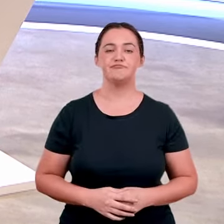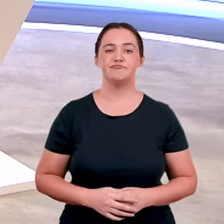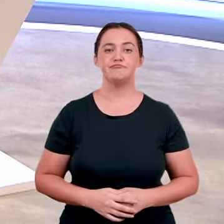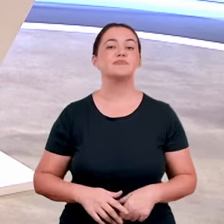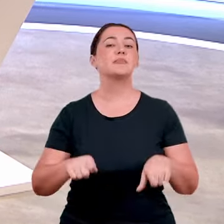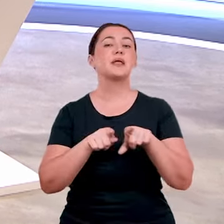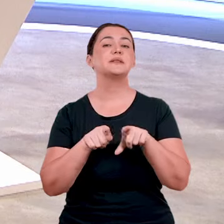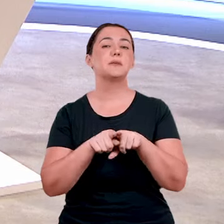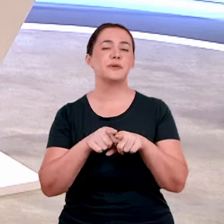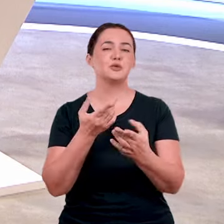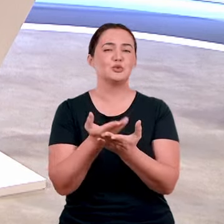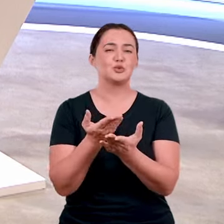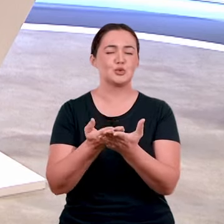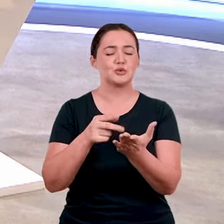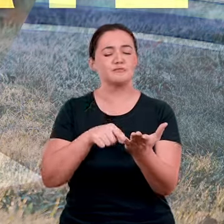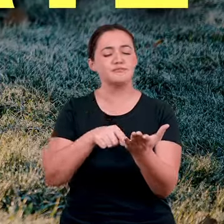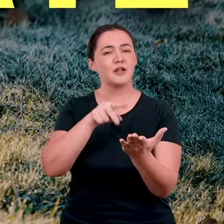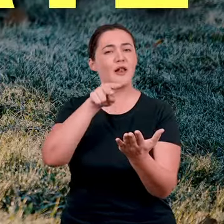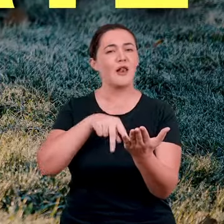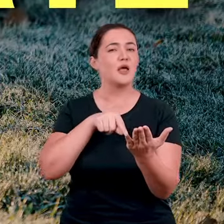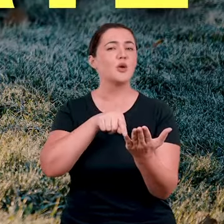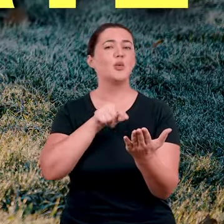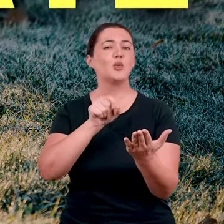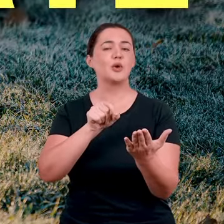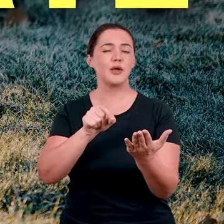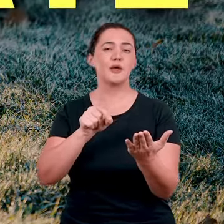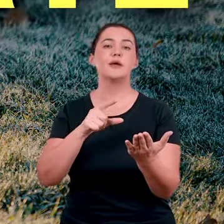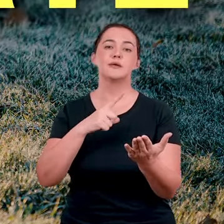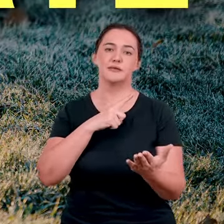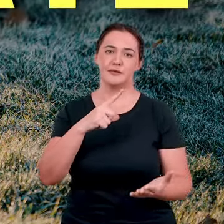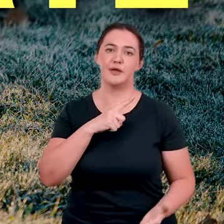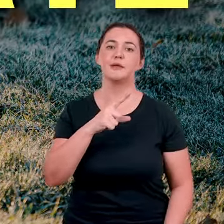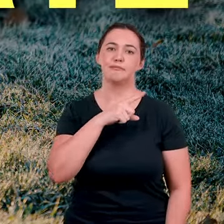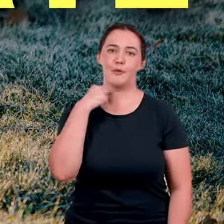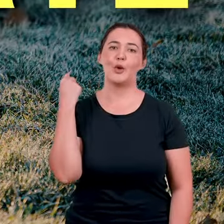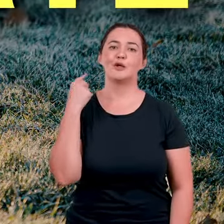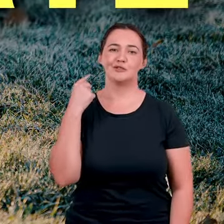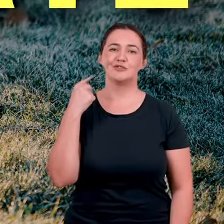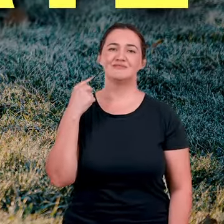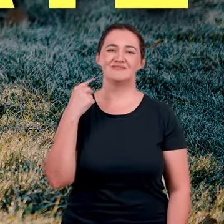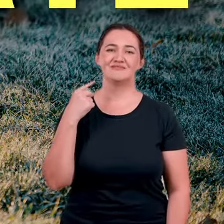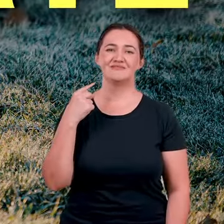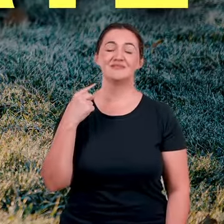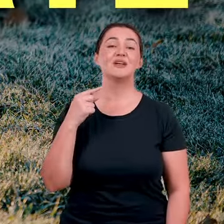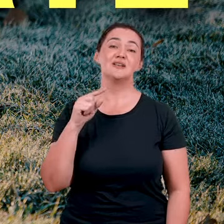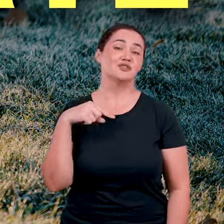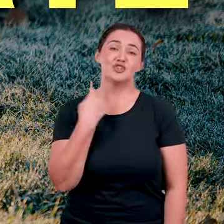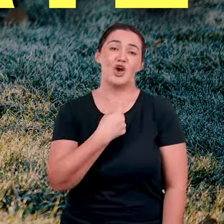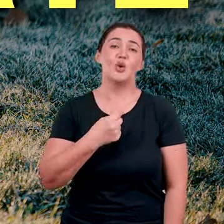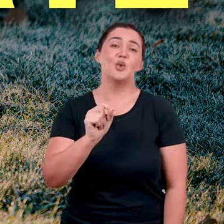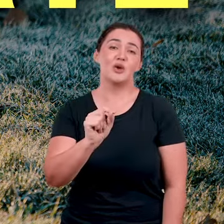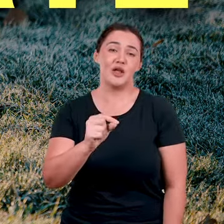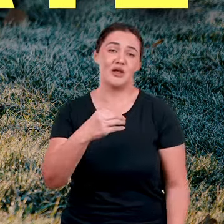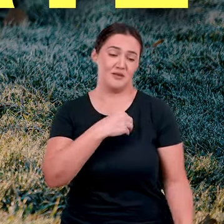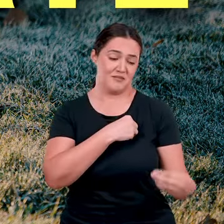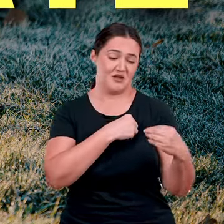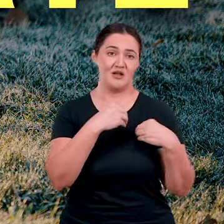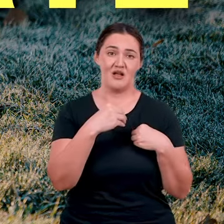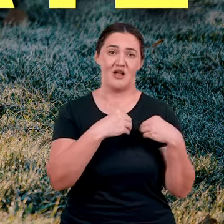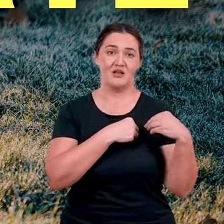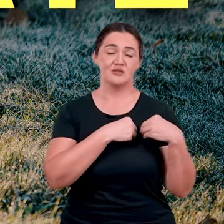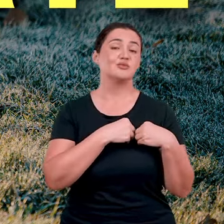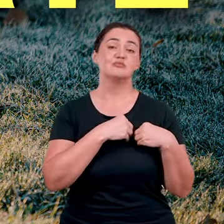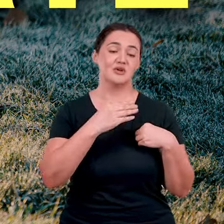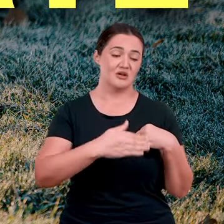nós sabemos que há uma morte para todos nós. Porque o salário